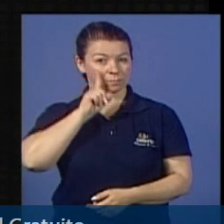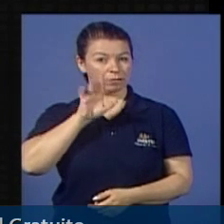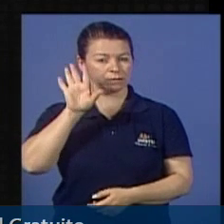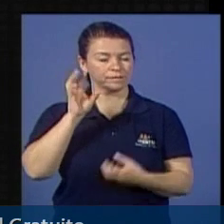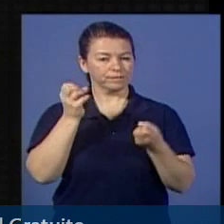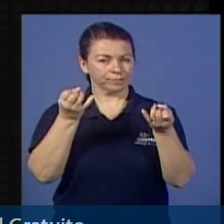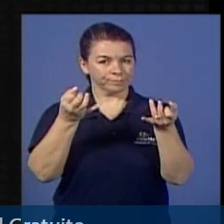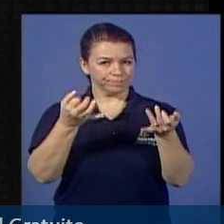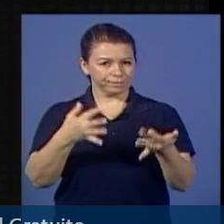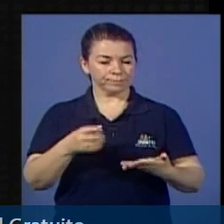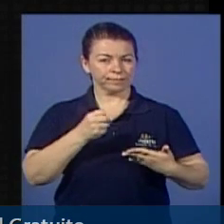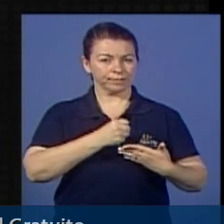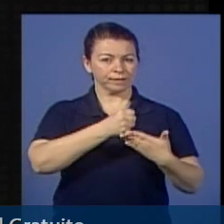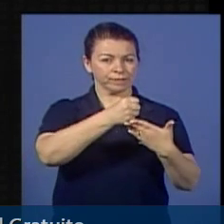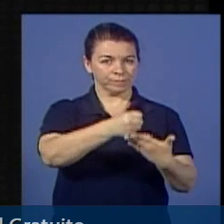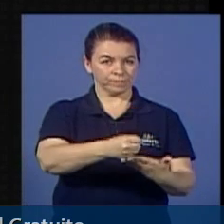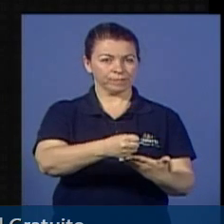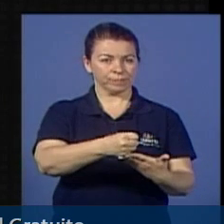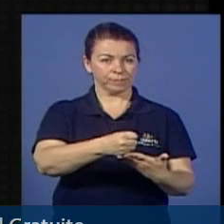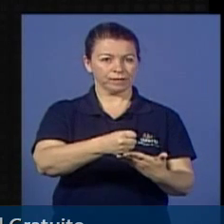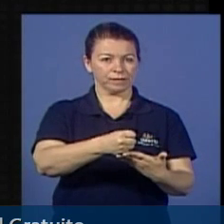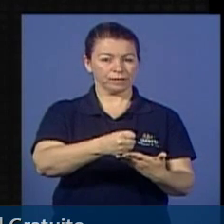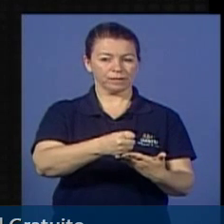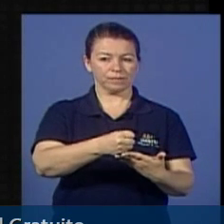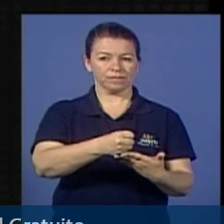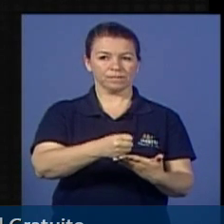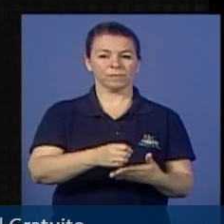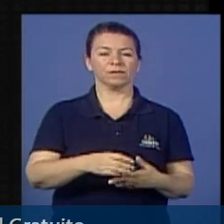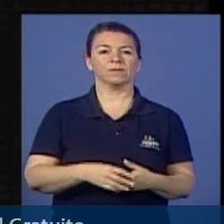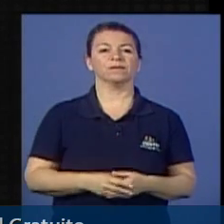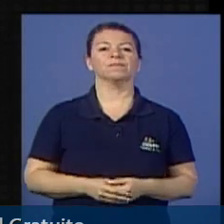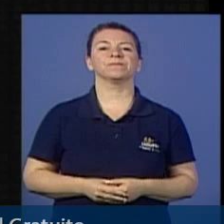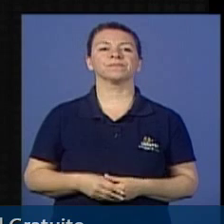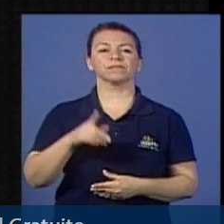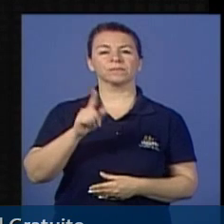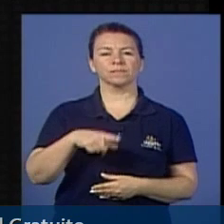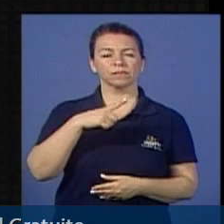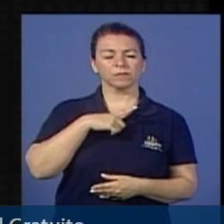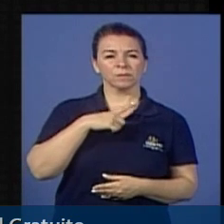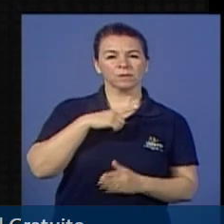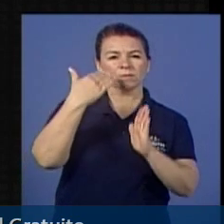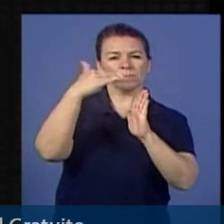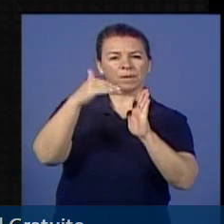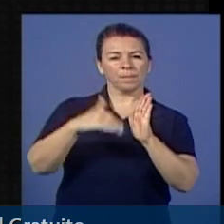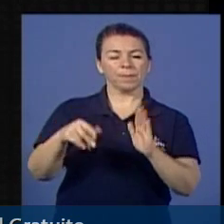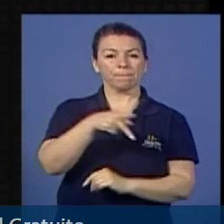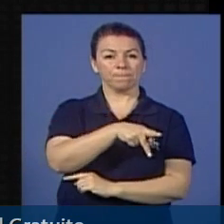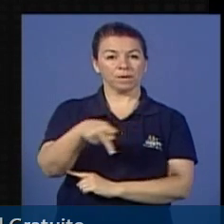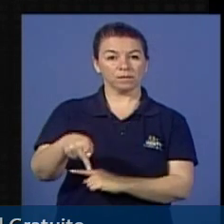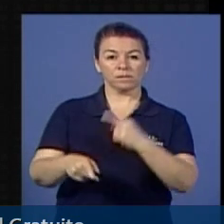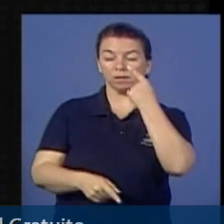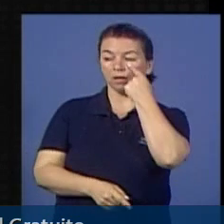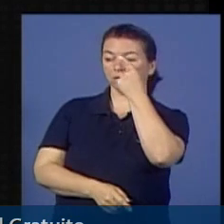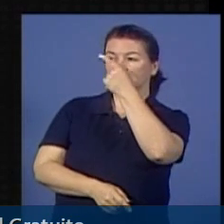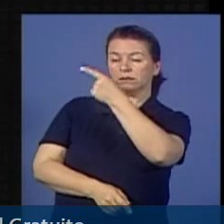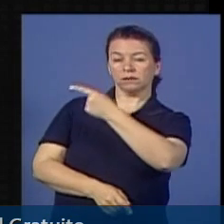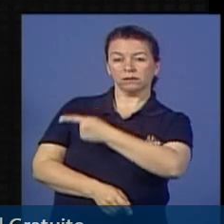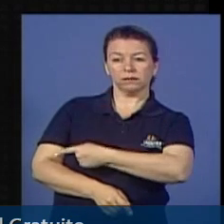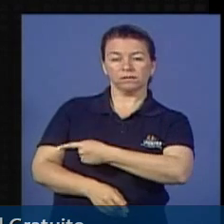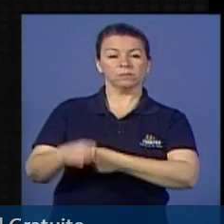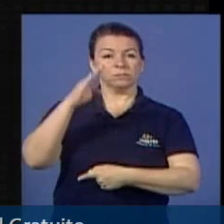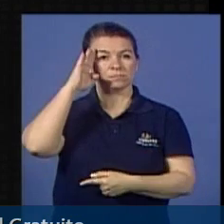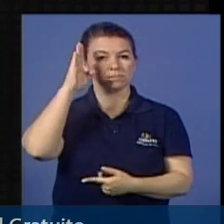comentar com você. Segue aqui comigo e aqui eu coloquei pra você uma relaçãozinha dos presidentes militares